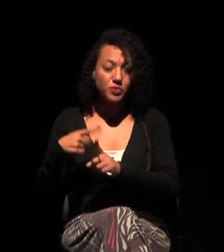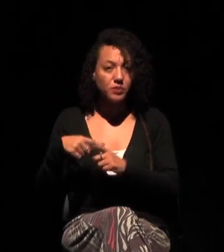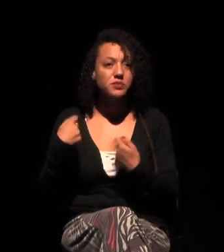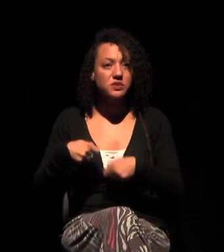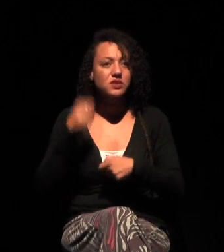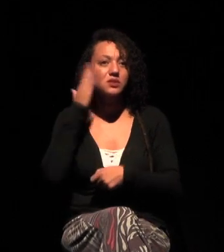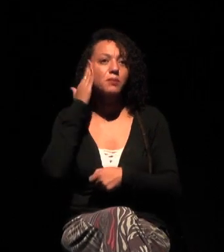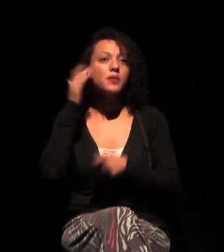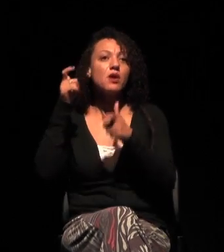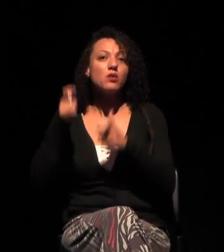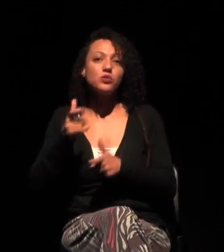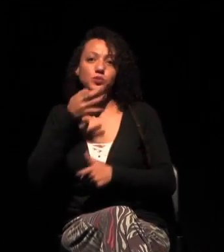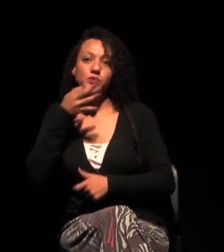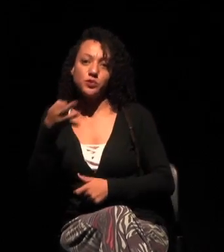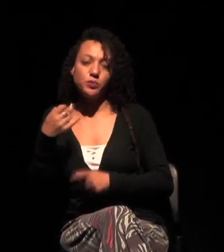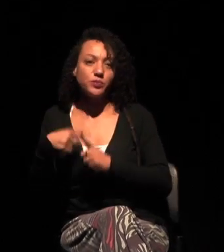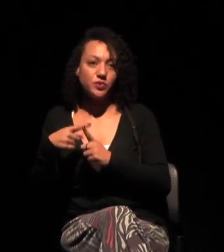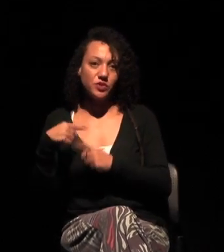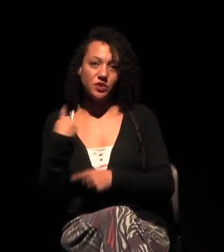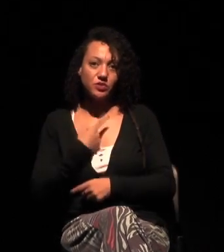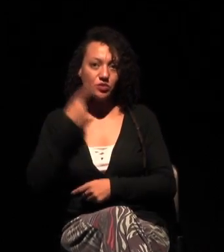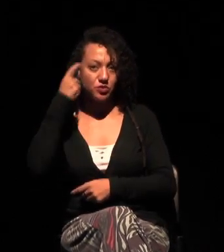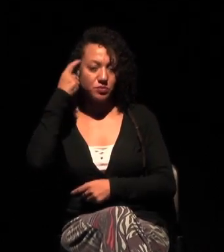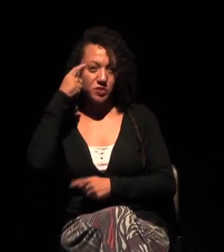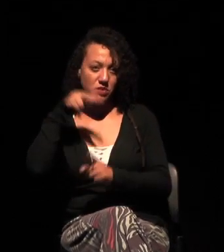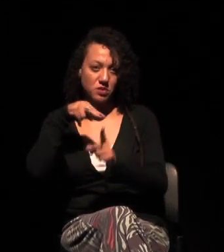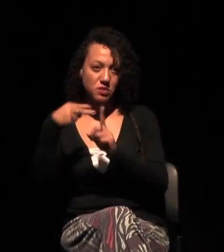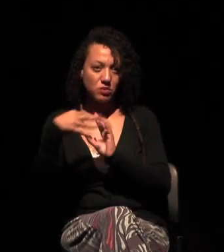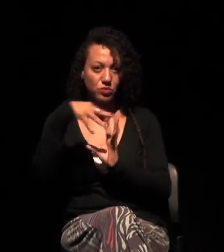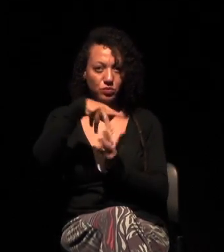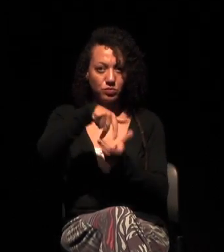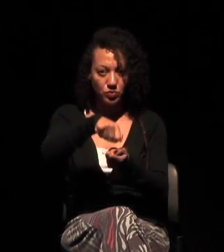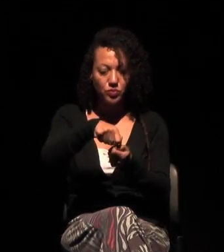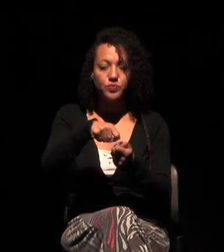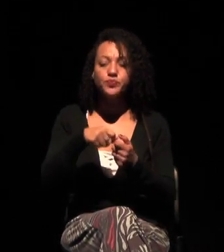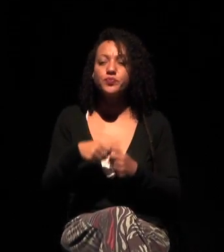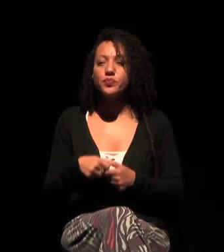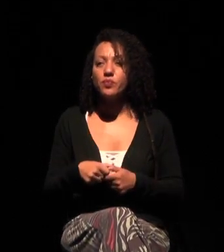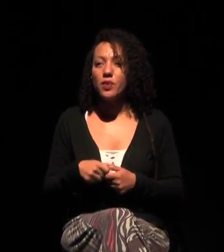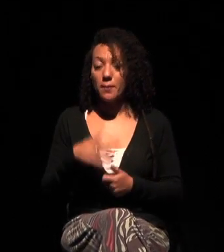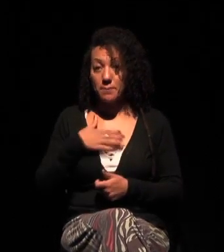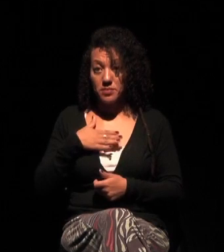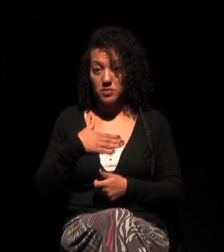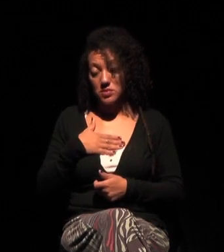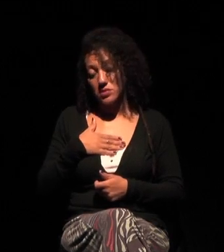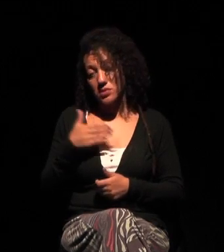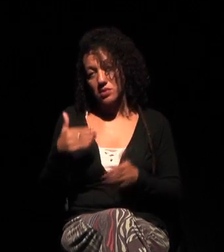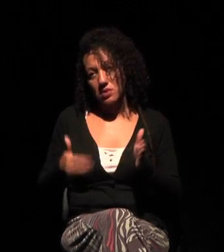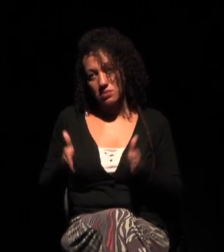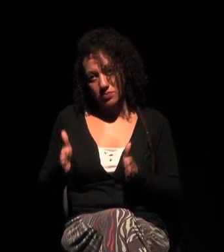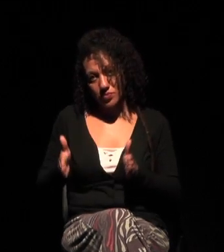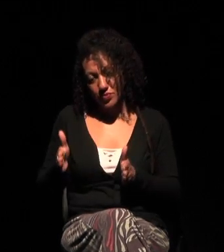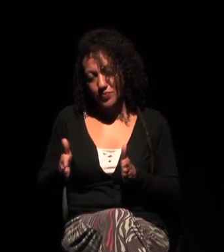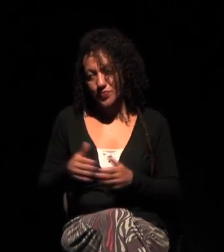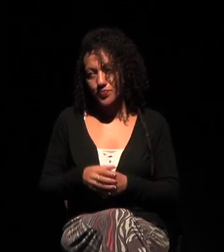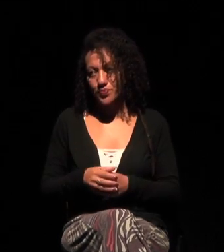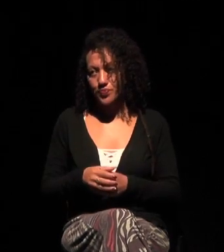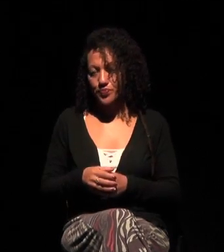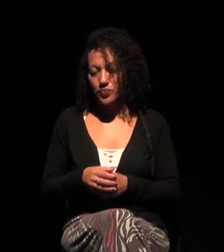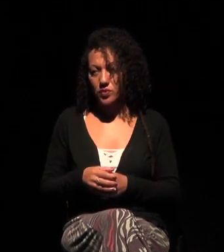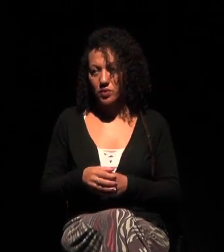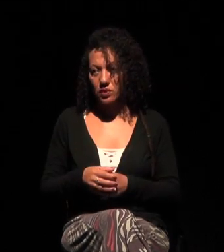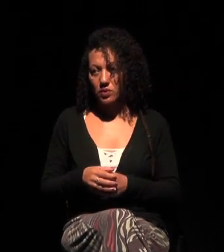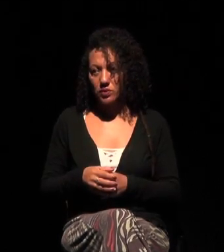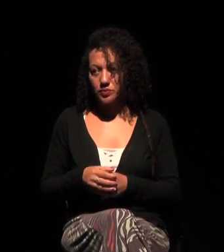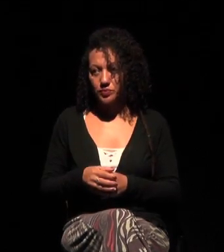fala porque aquilo que pensamos sobre o mundo tem a ver com isso é minha geração tomou como